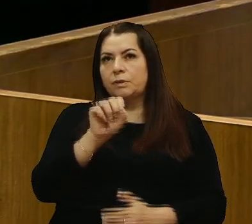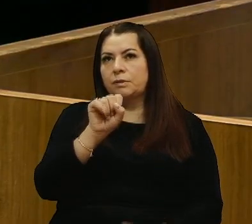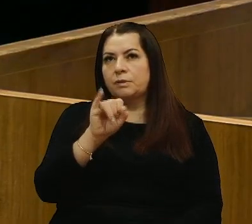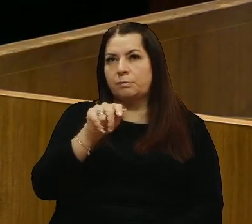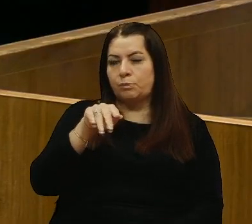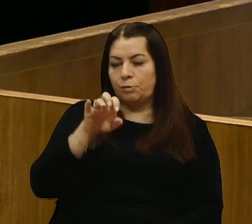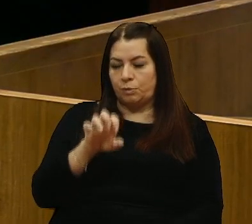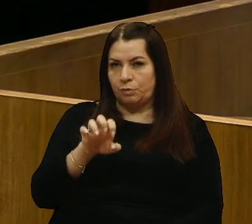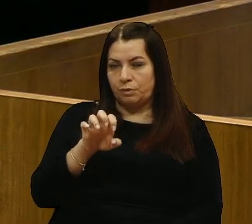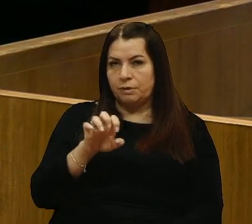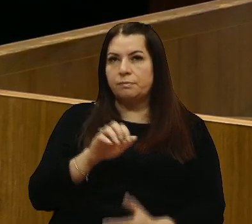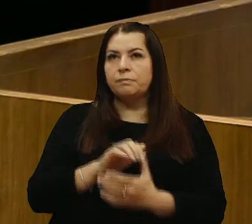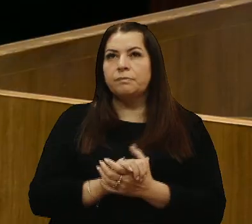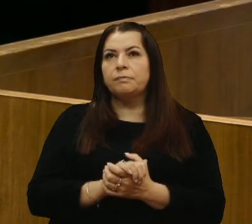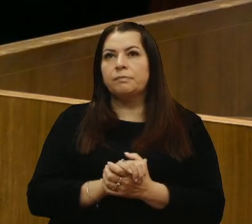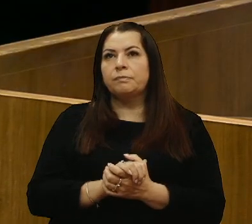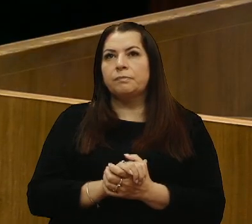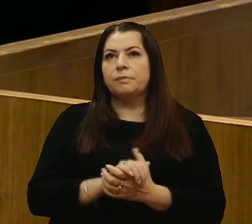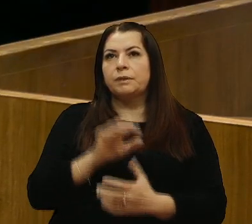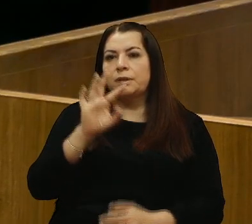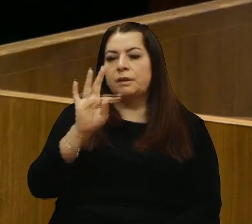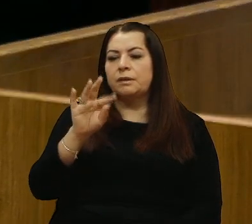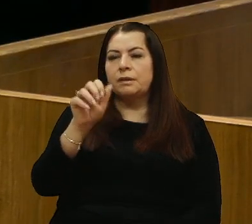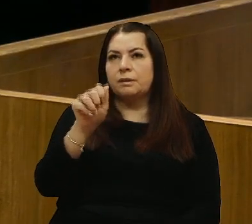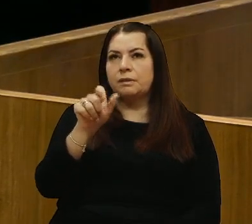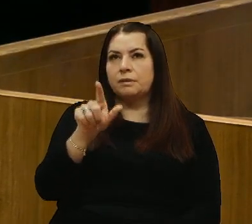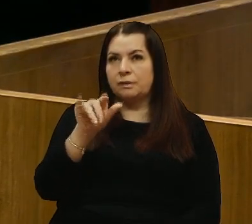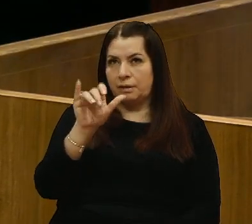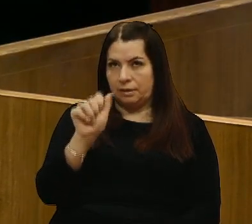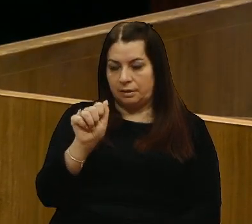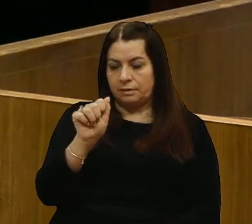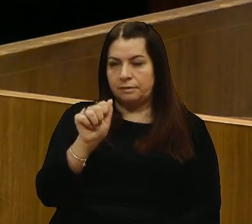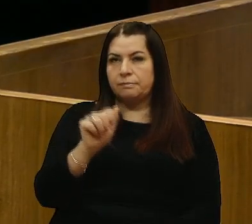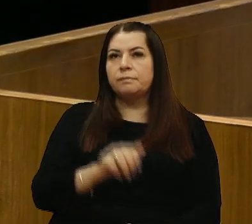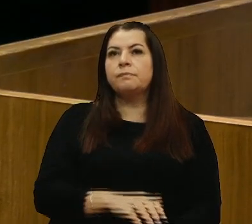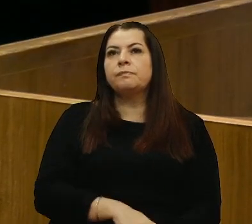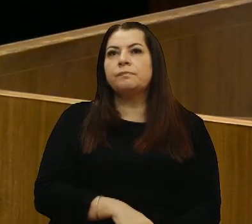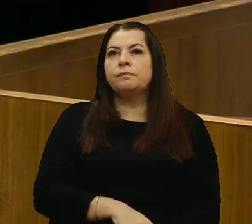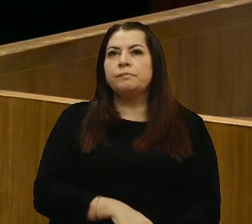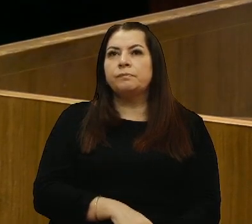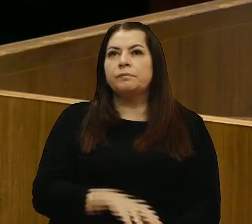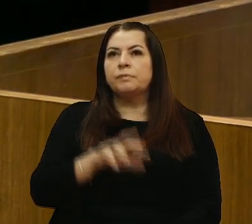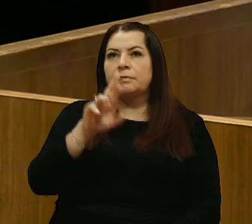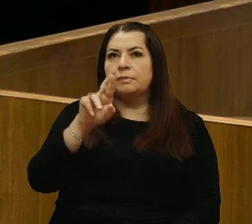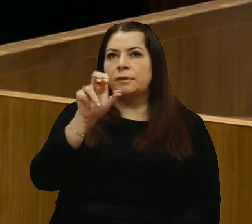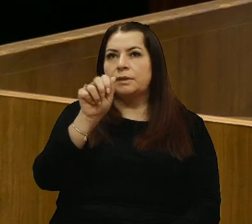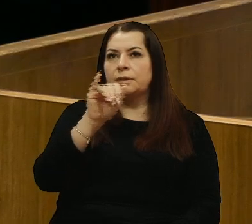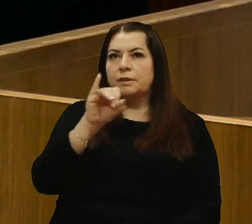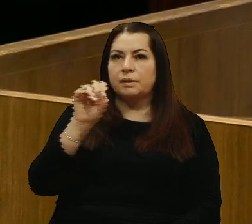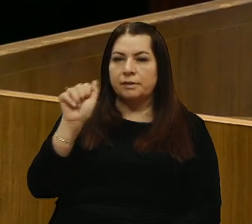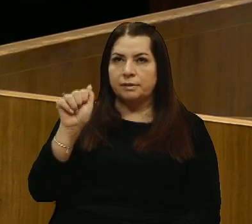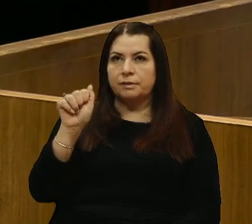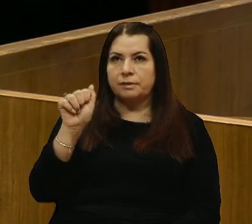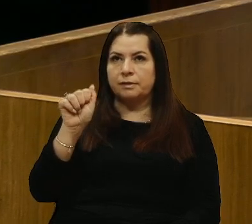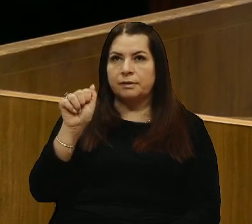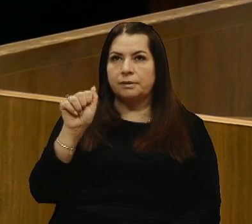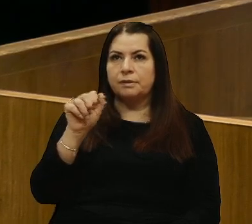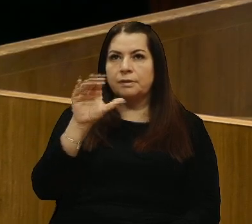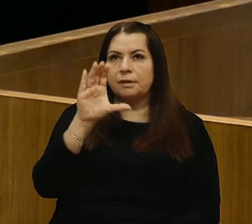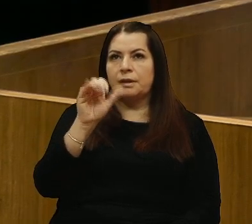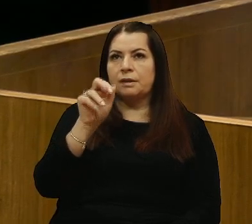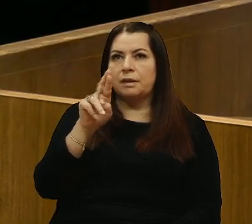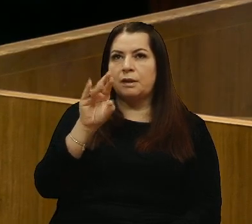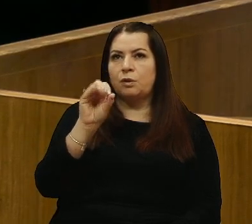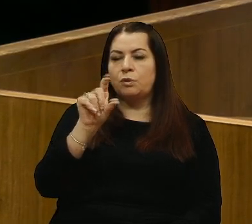Simone Andréa Thalia da Costa Pereira, Raíssa Miller,